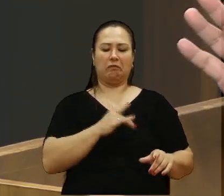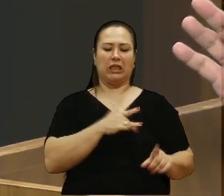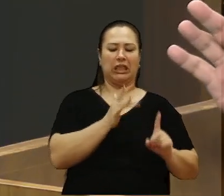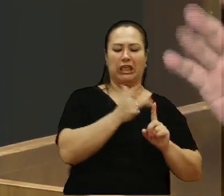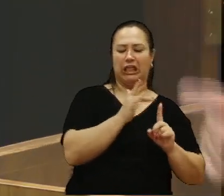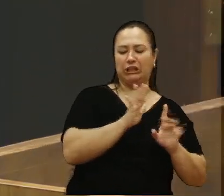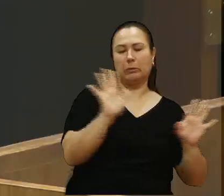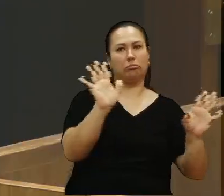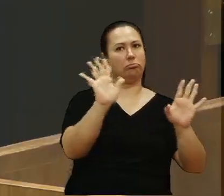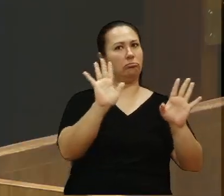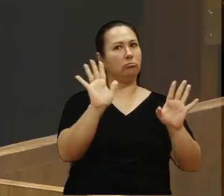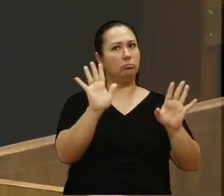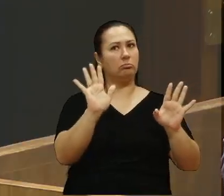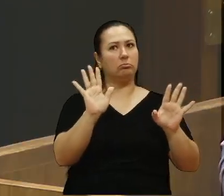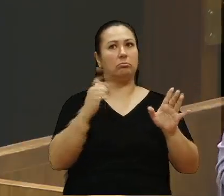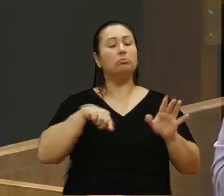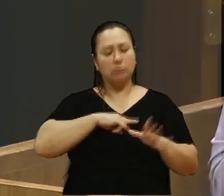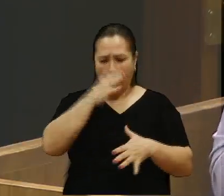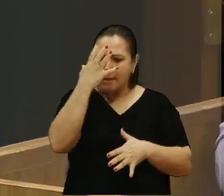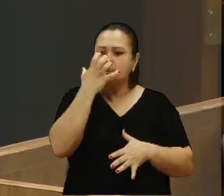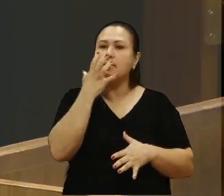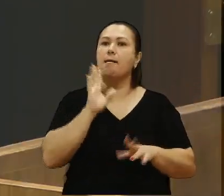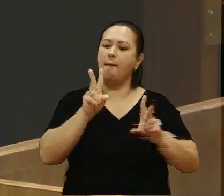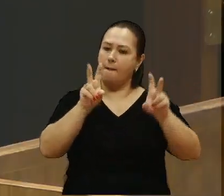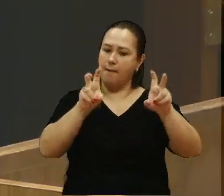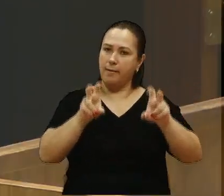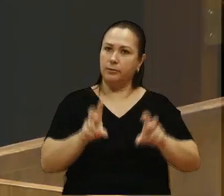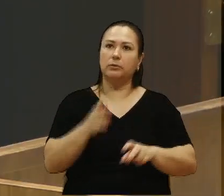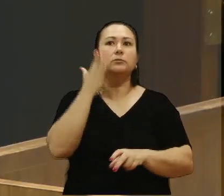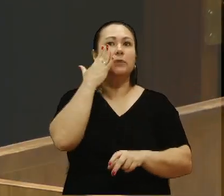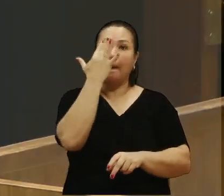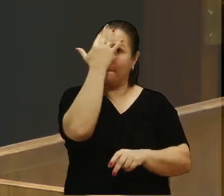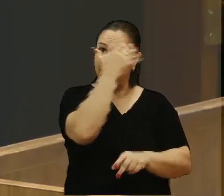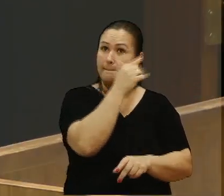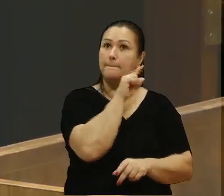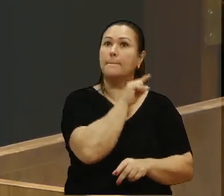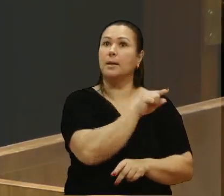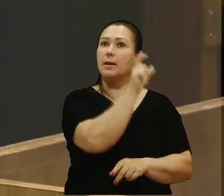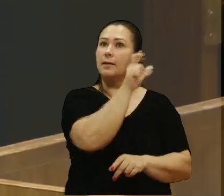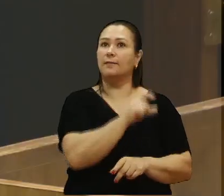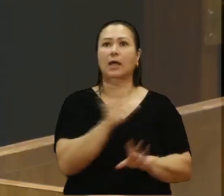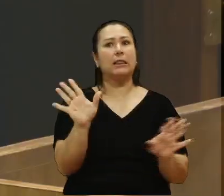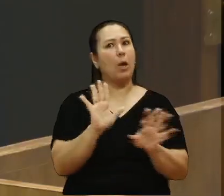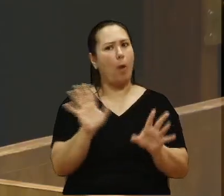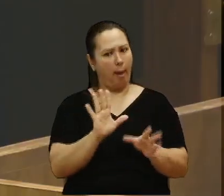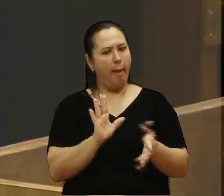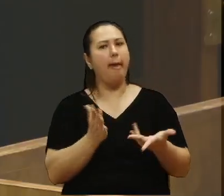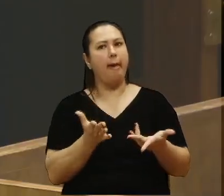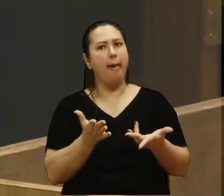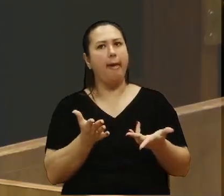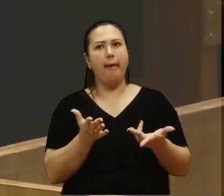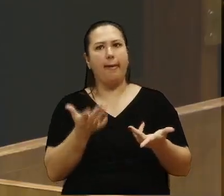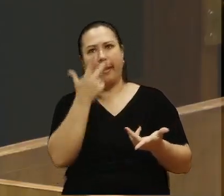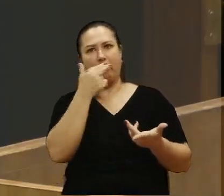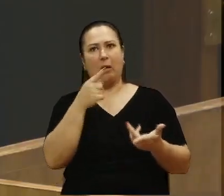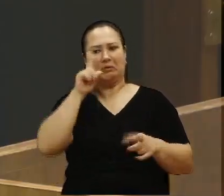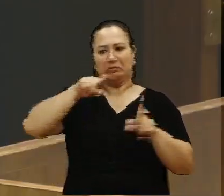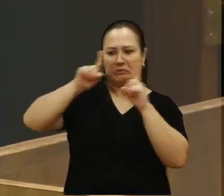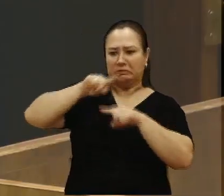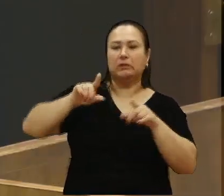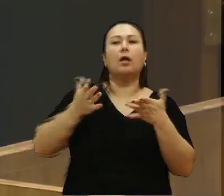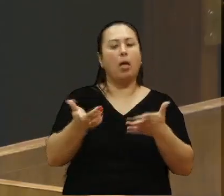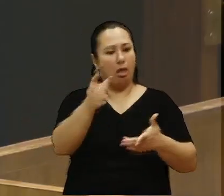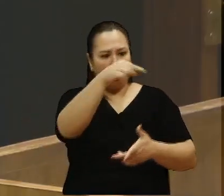é vitimizar. Sei da seriedade, sei que o prefeito Adiló não é irresponsável, é um homem público